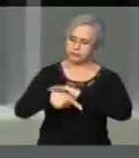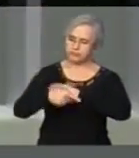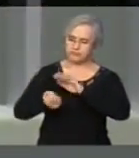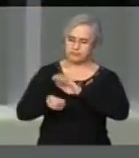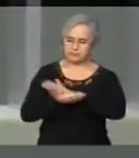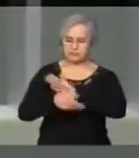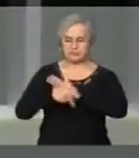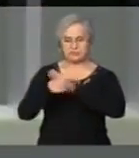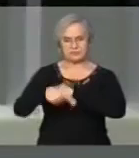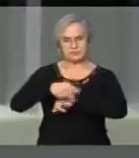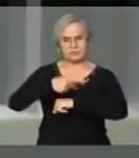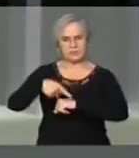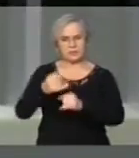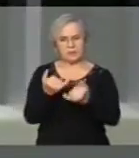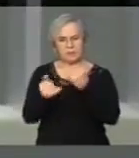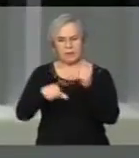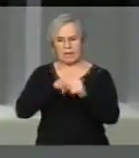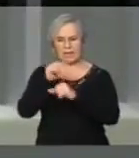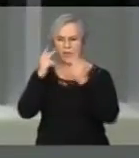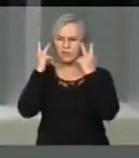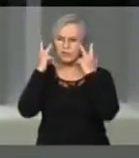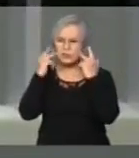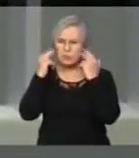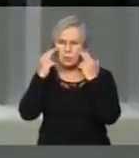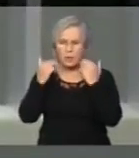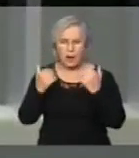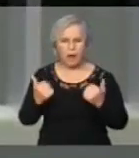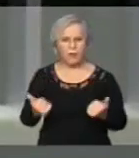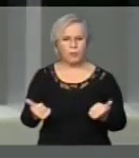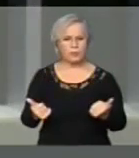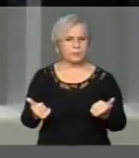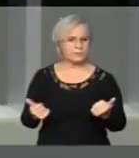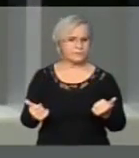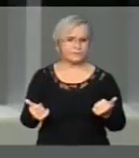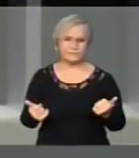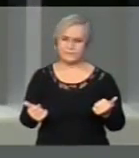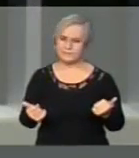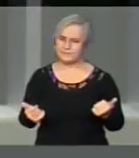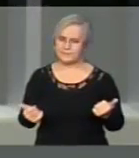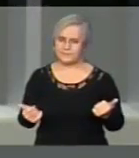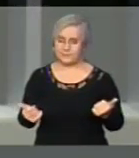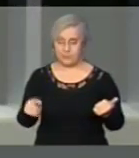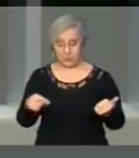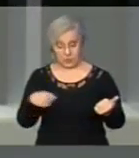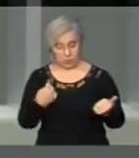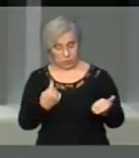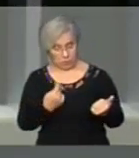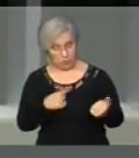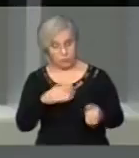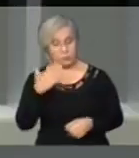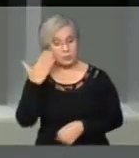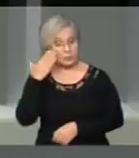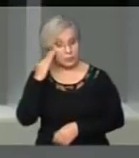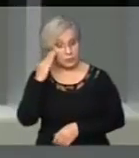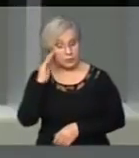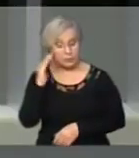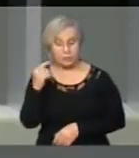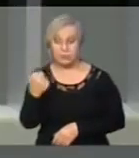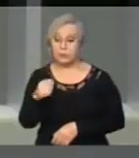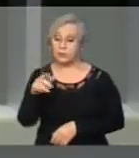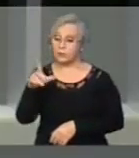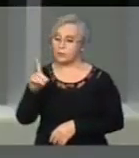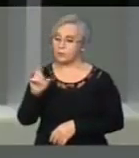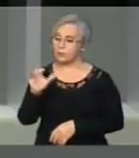que se naturaliza, a gente não pode, meu querido Nelson, considerar que o defeso tem que acabar,